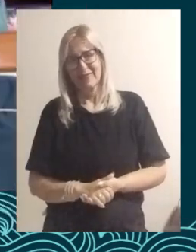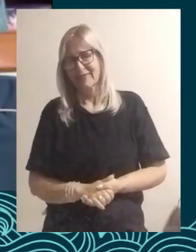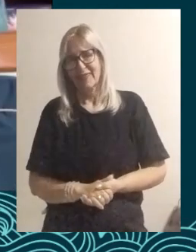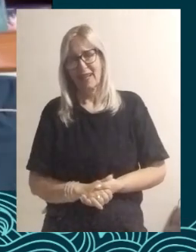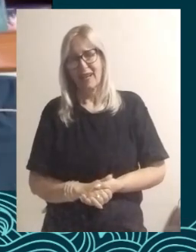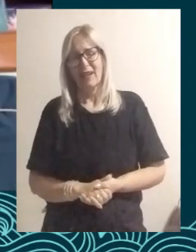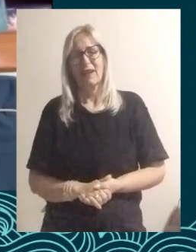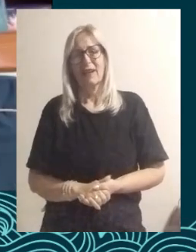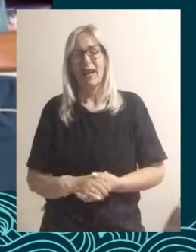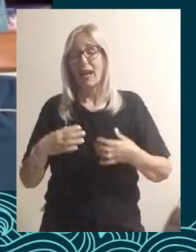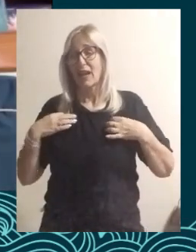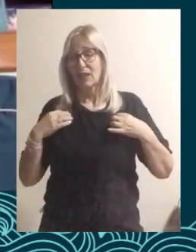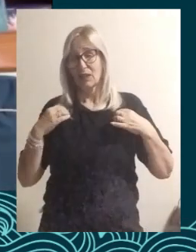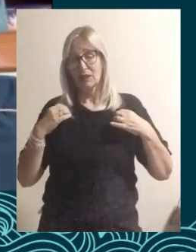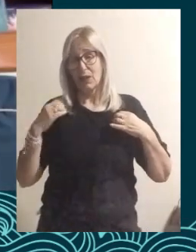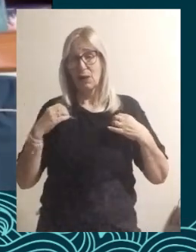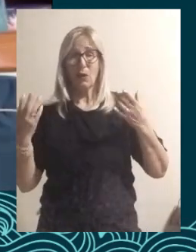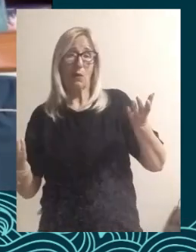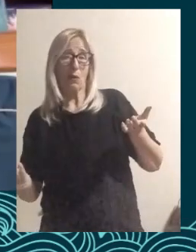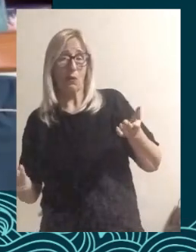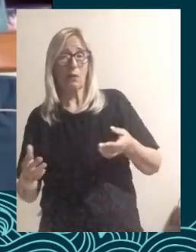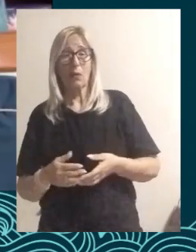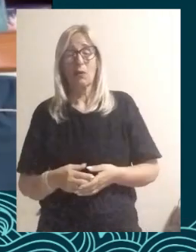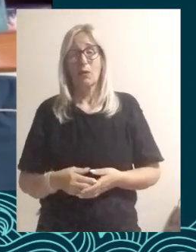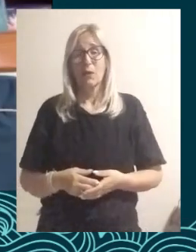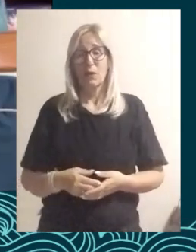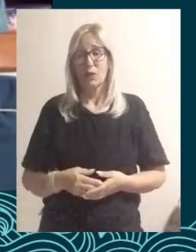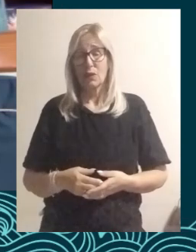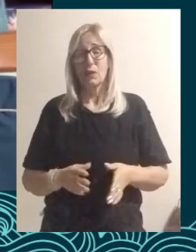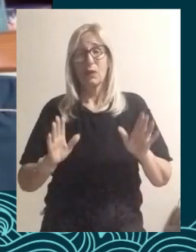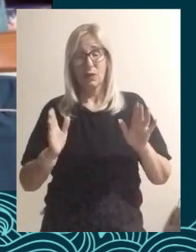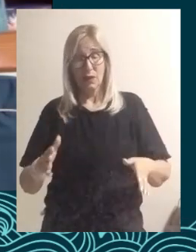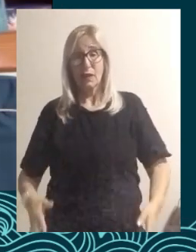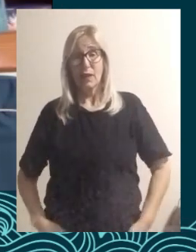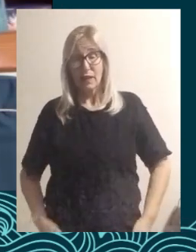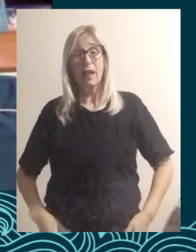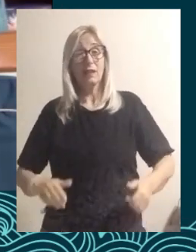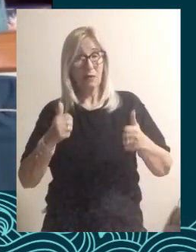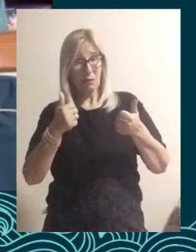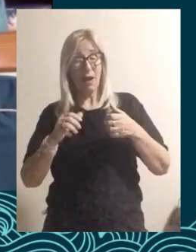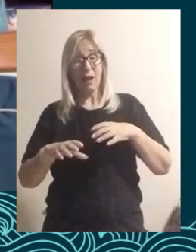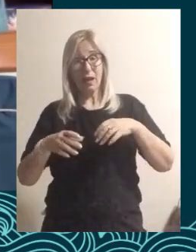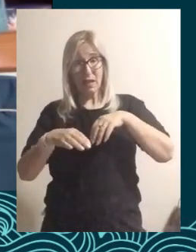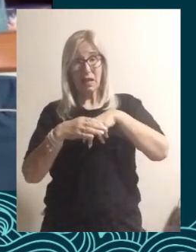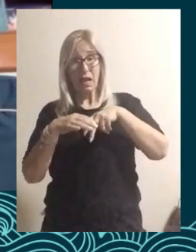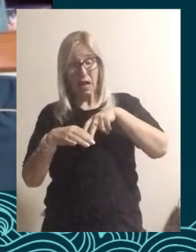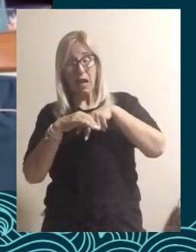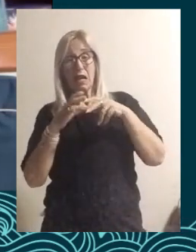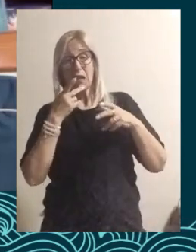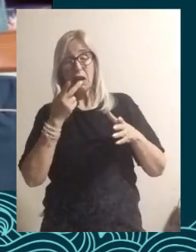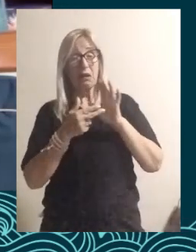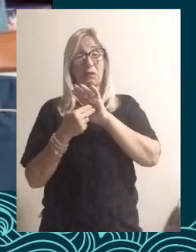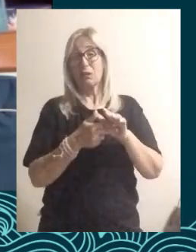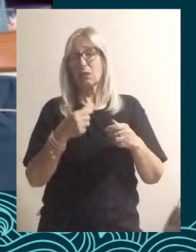tem. É sempre o novo, a nova roupa. E nunca vai estar falando assim: olha que bom, gente, vocês que já têm uma calça